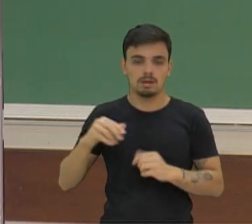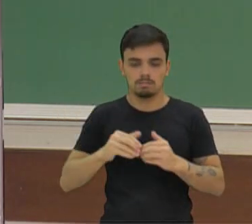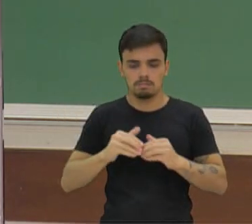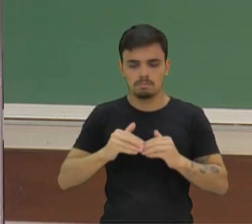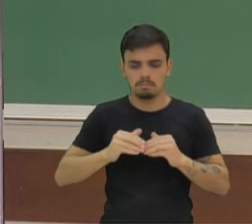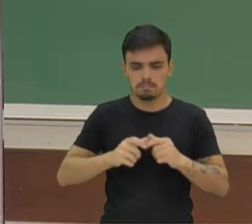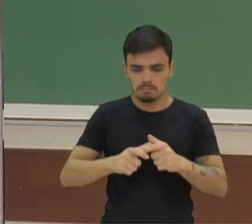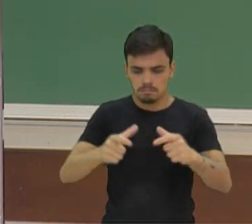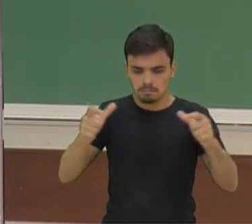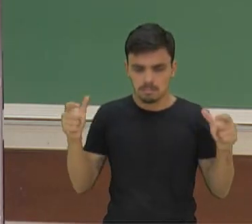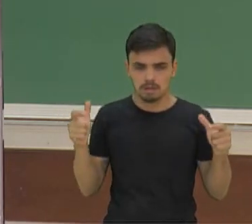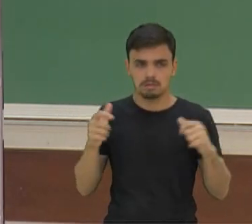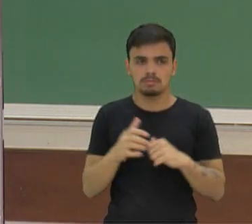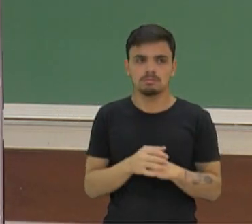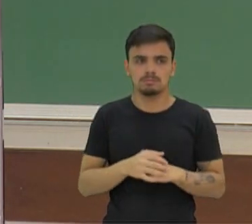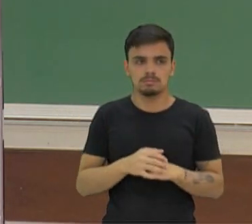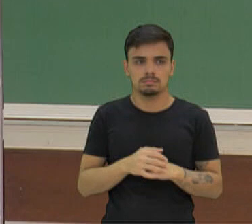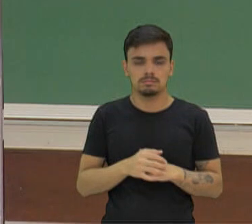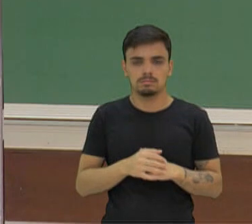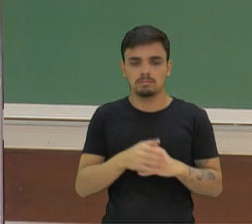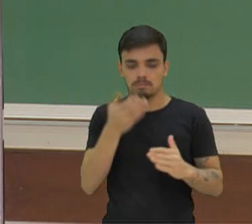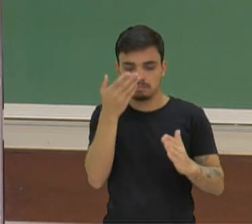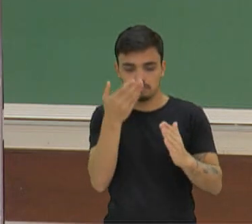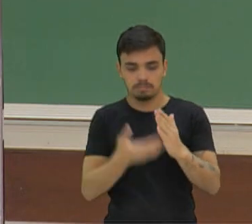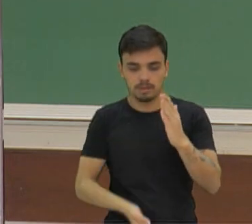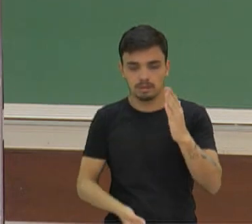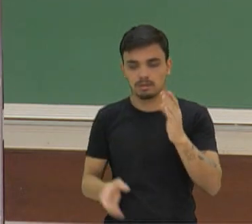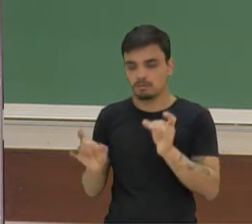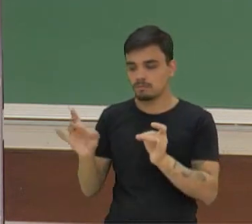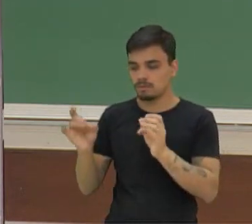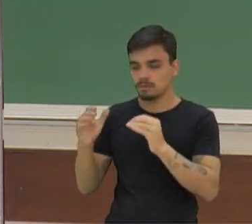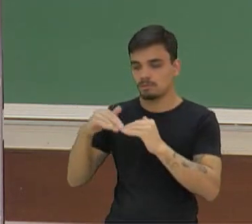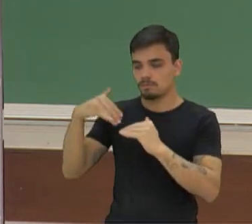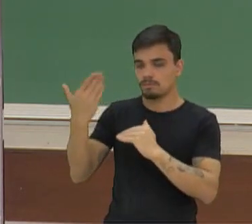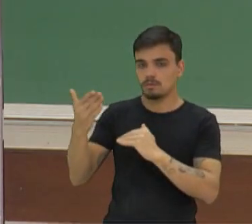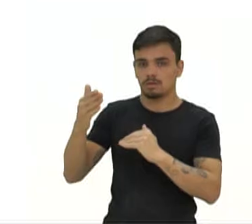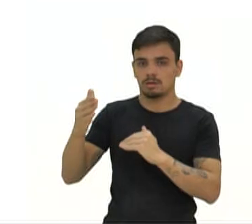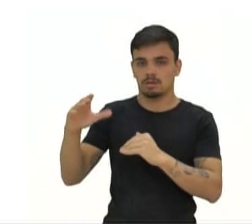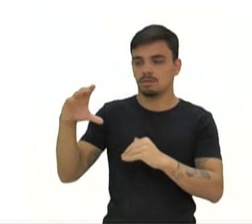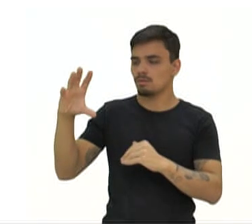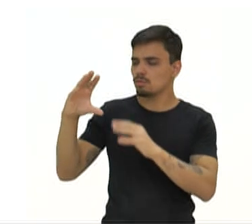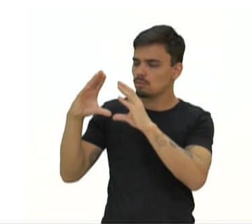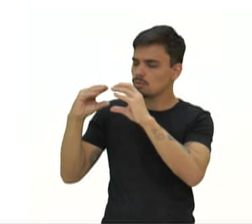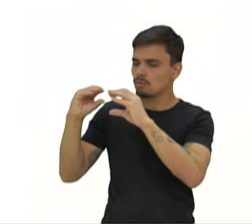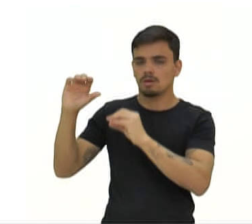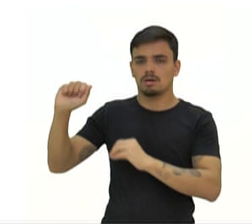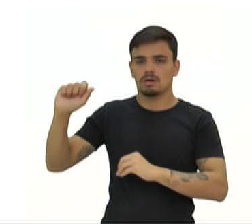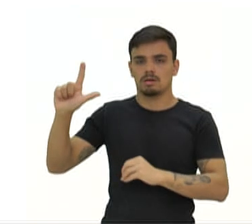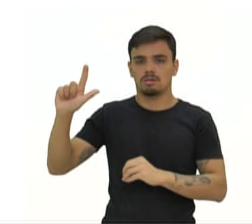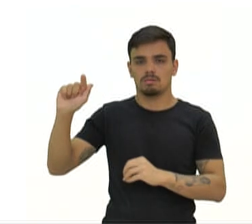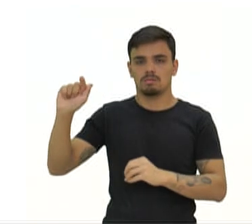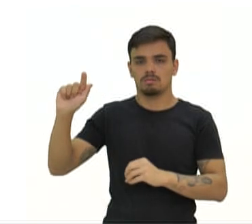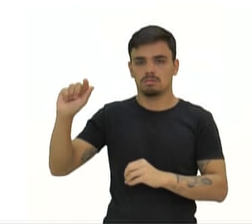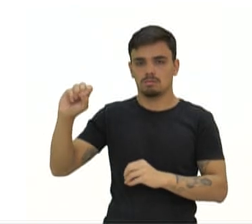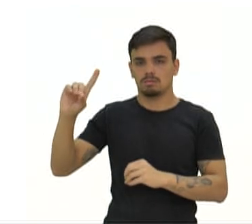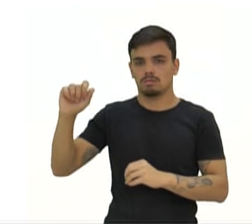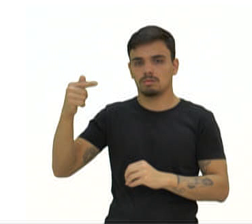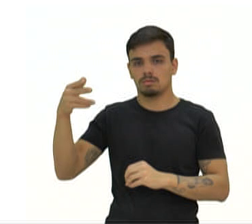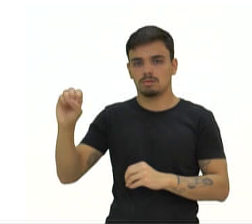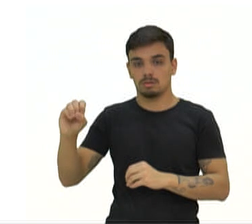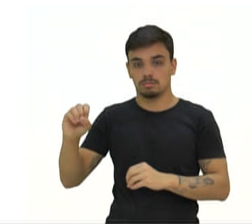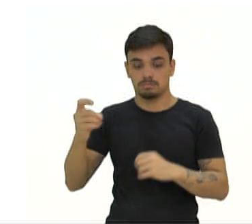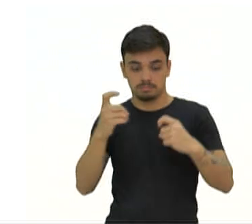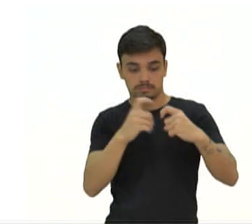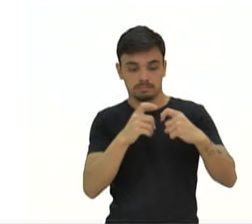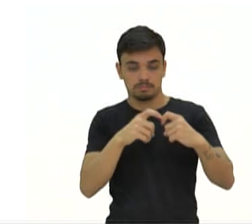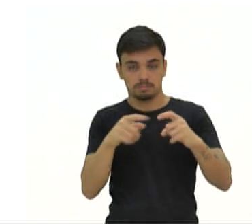ó, a queda das exportações do algodão, principal produto da província. Os pequenos e médios proprietários, perdendo